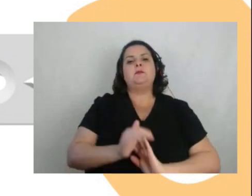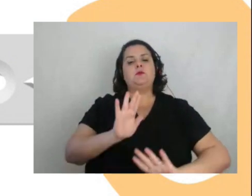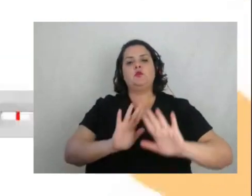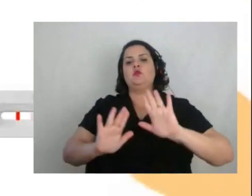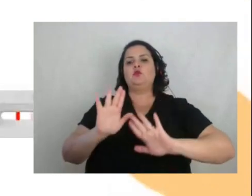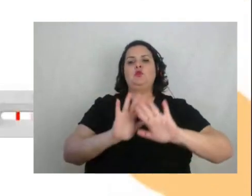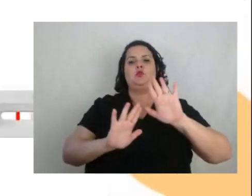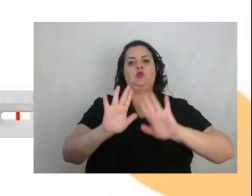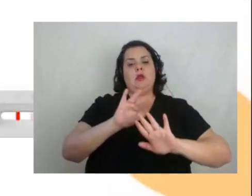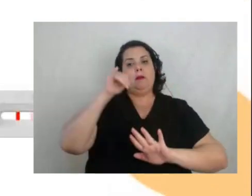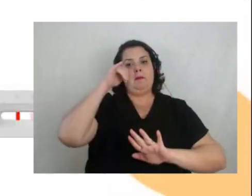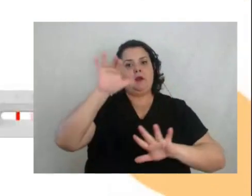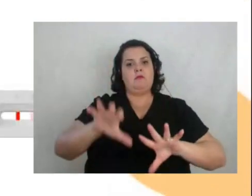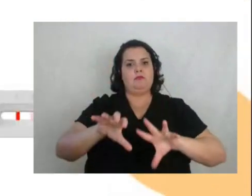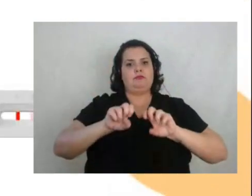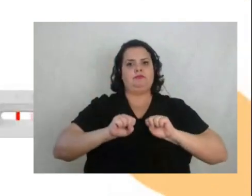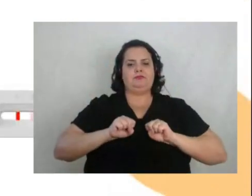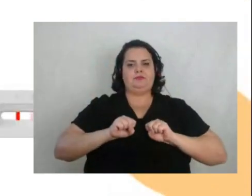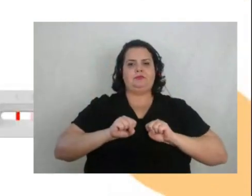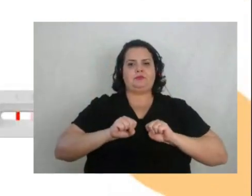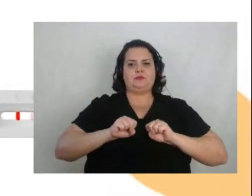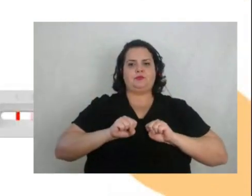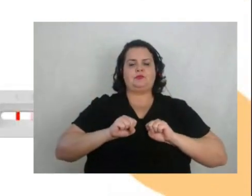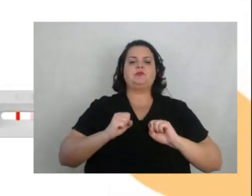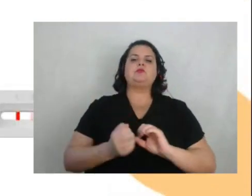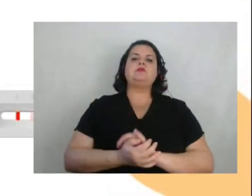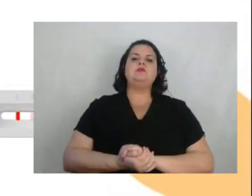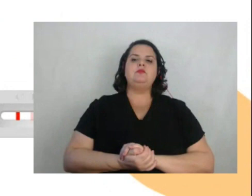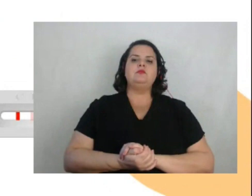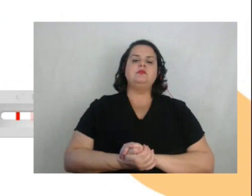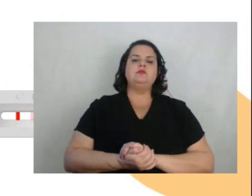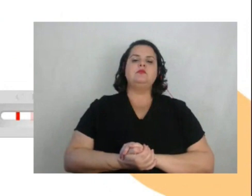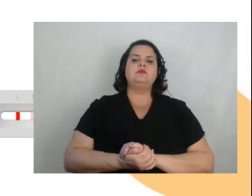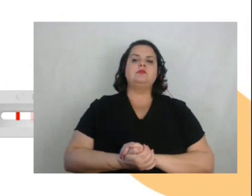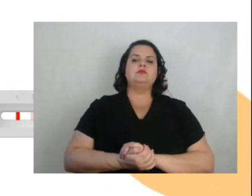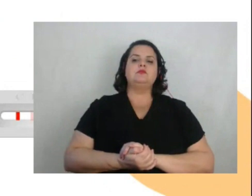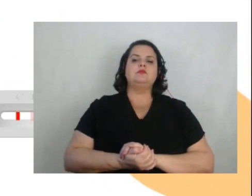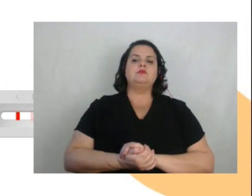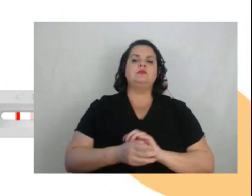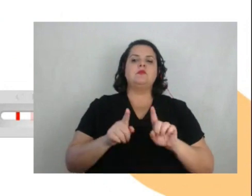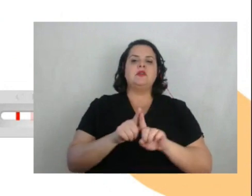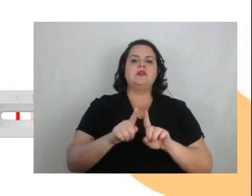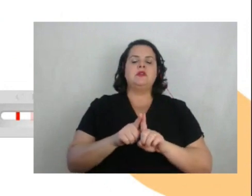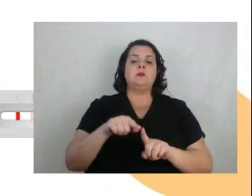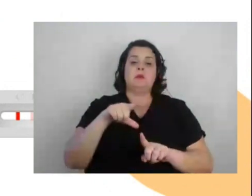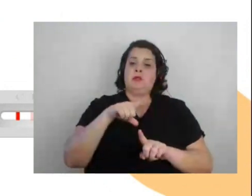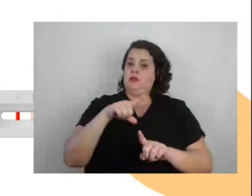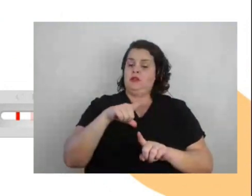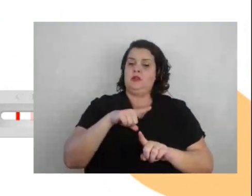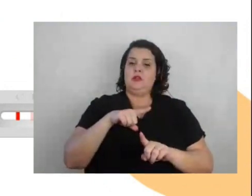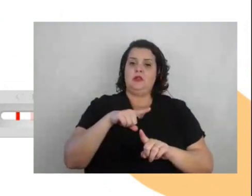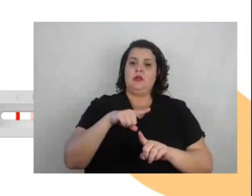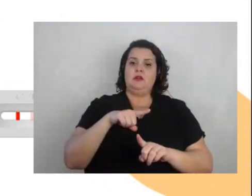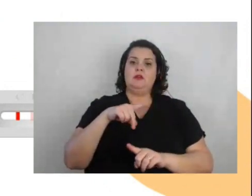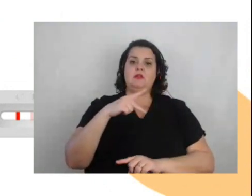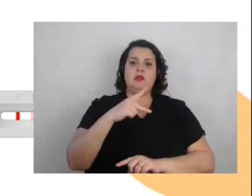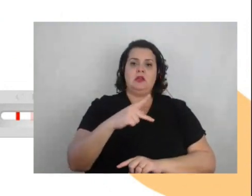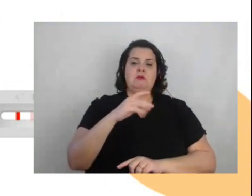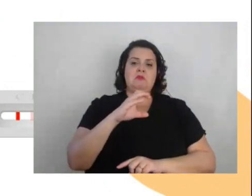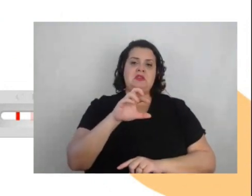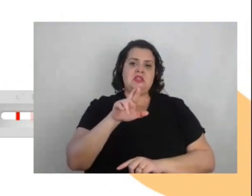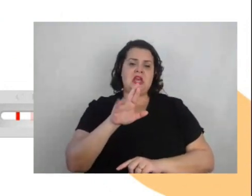de contaminação. Nós fizemos essa quantidade enorme de PCRs, né, que é aquele